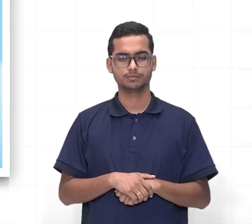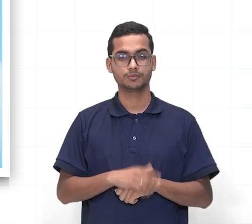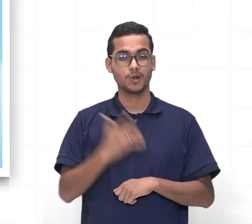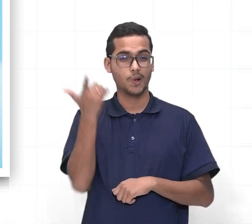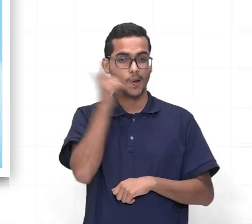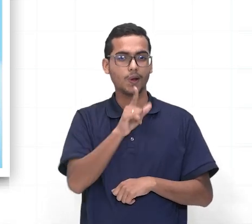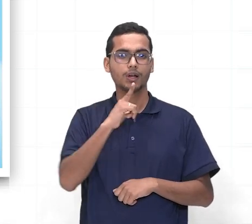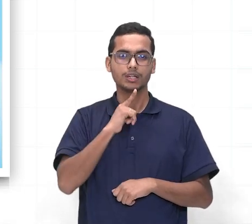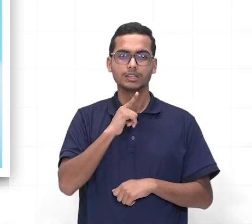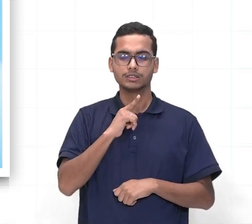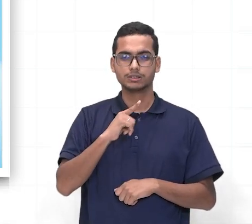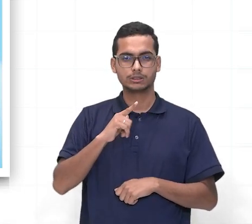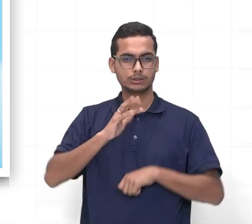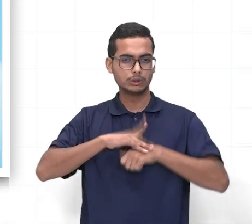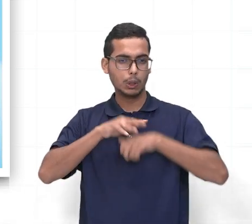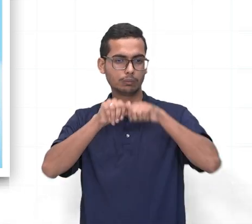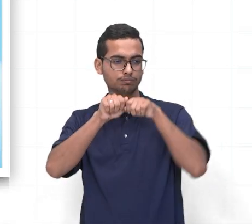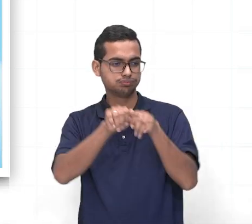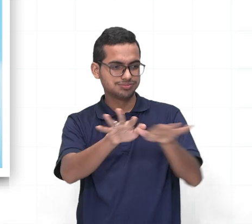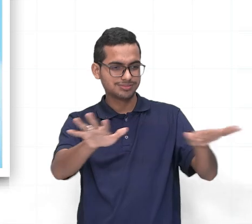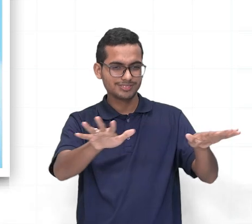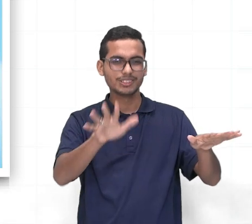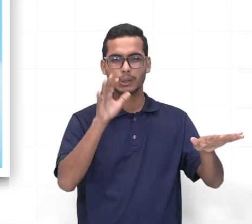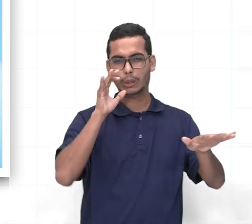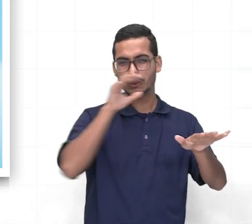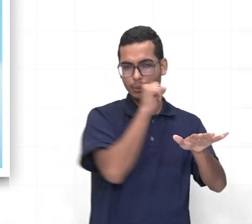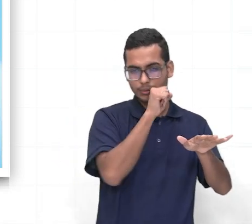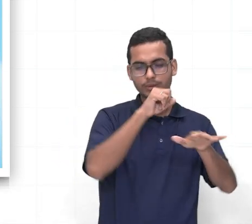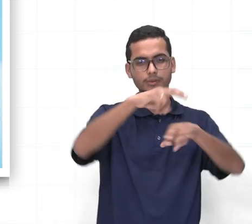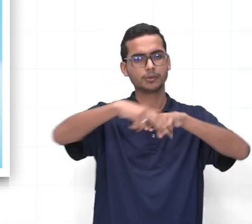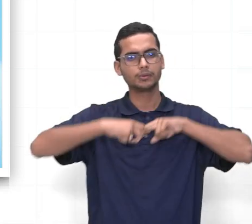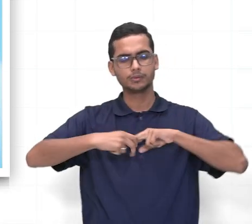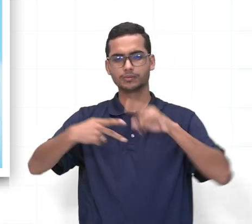propagação, porque nós não sabemos se é